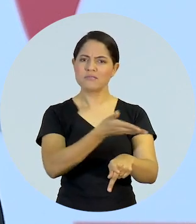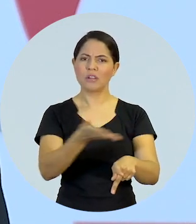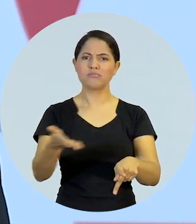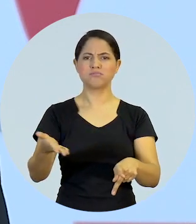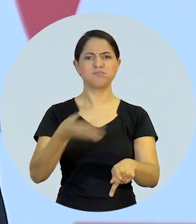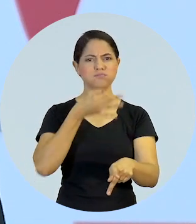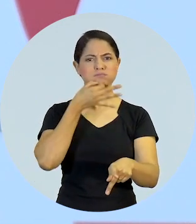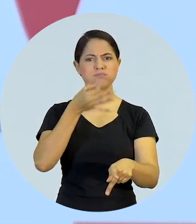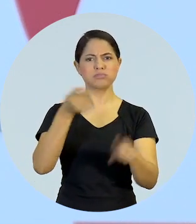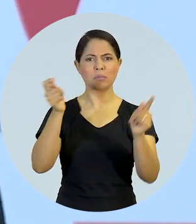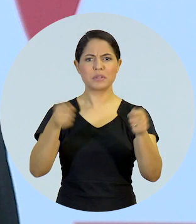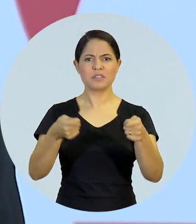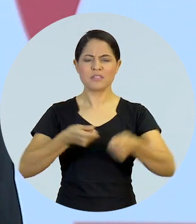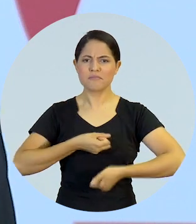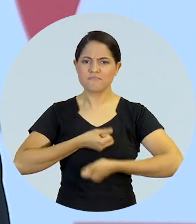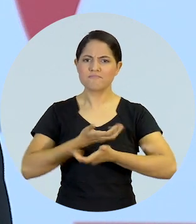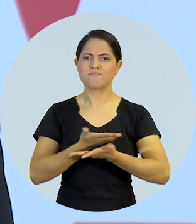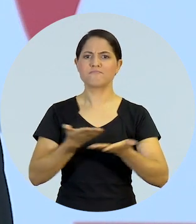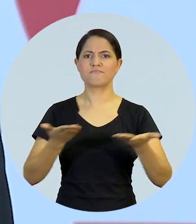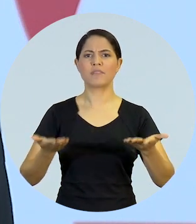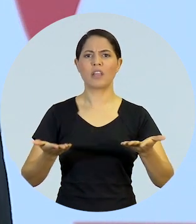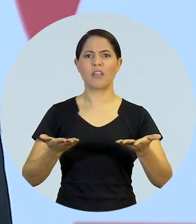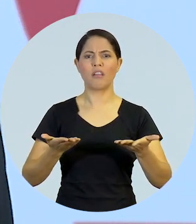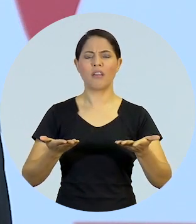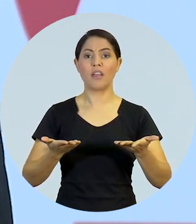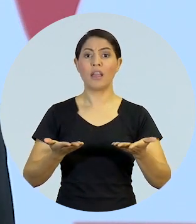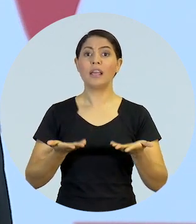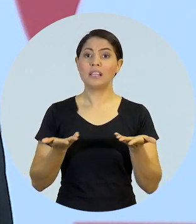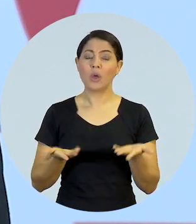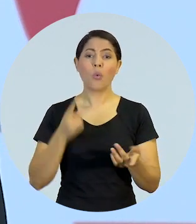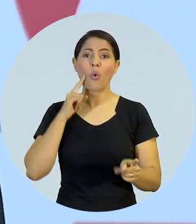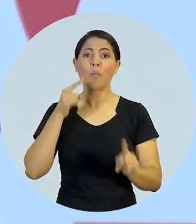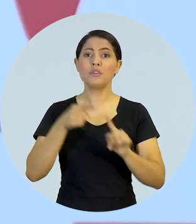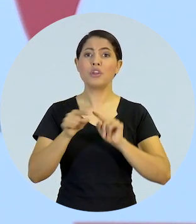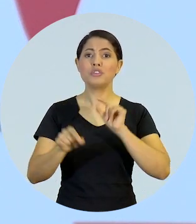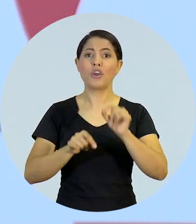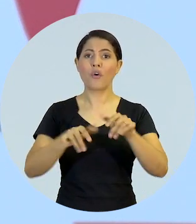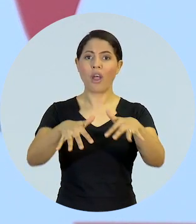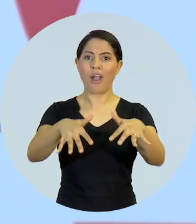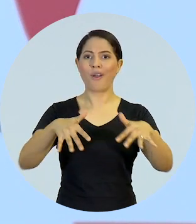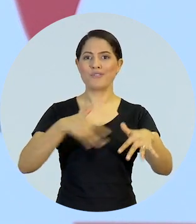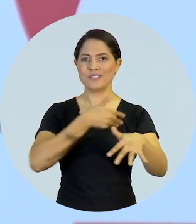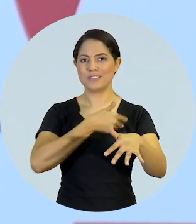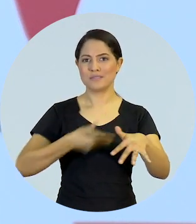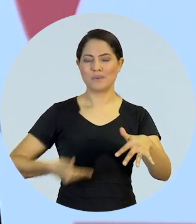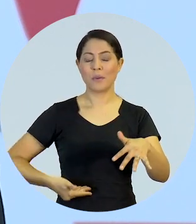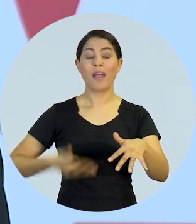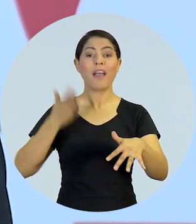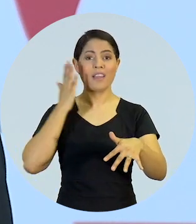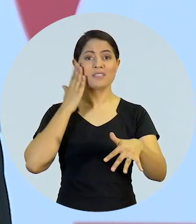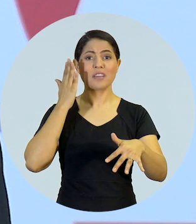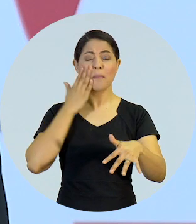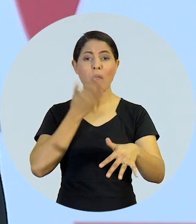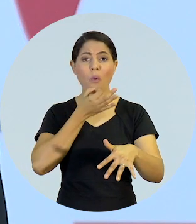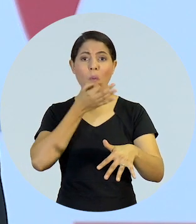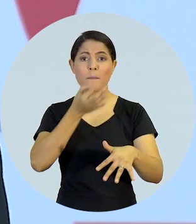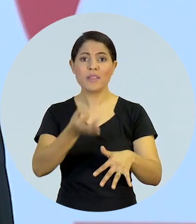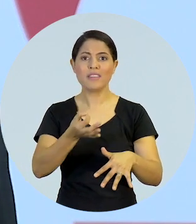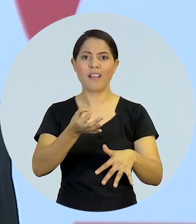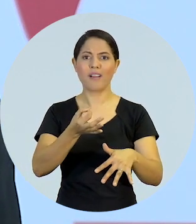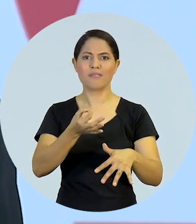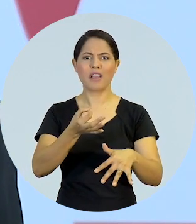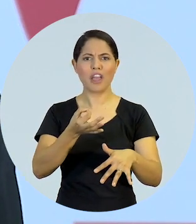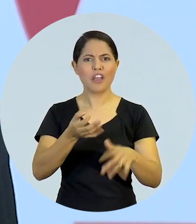civil seja ouvida. O maior objetivo dessas audiências públicas, como o próprio nome diz, é de ouvir, é de